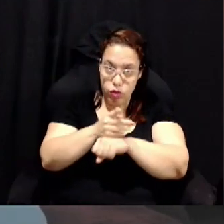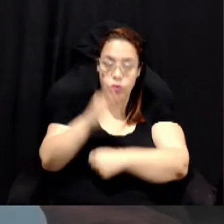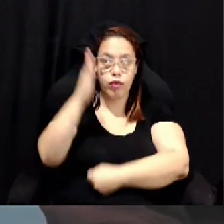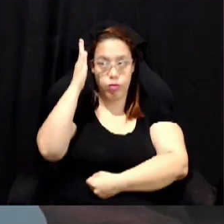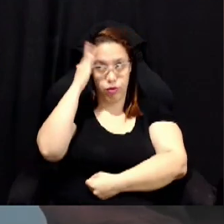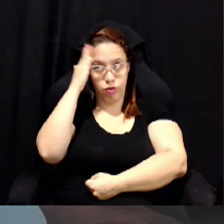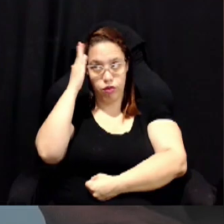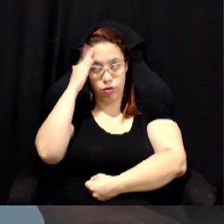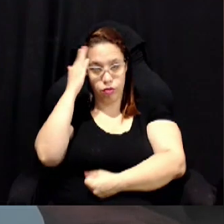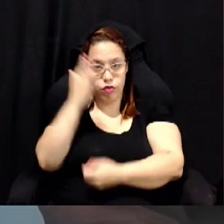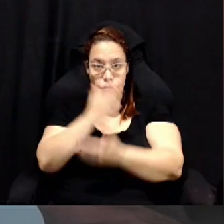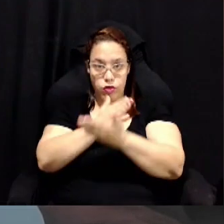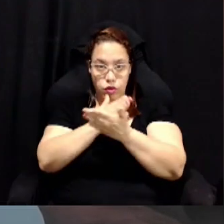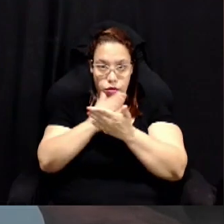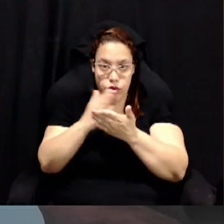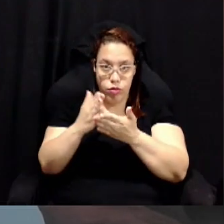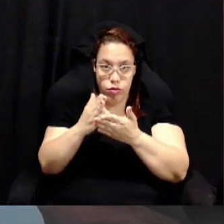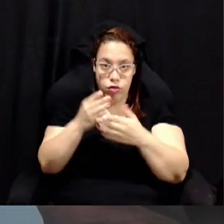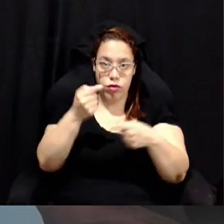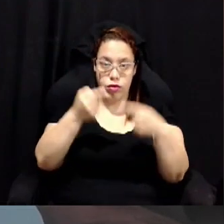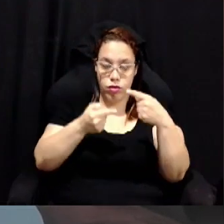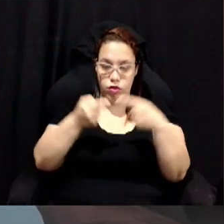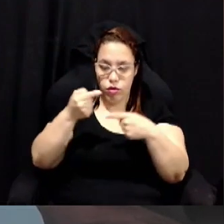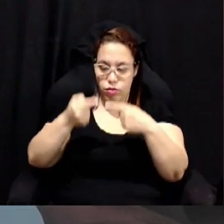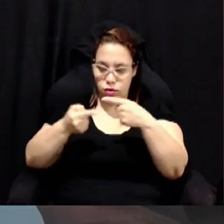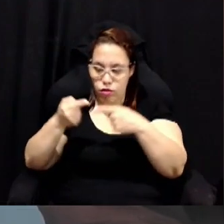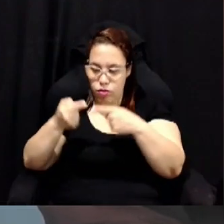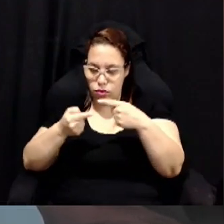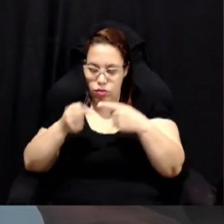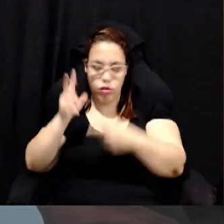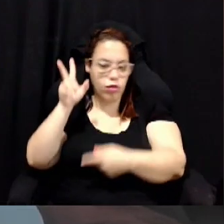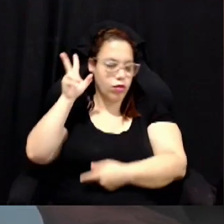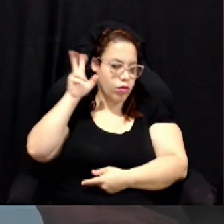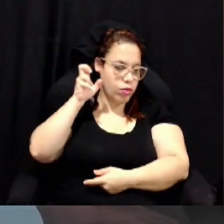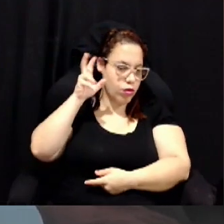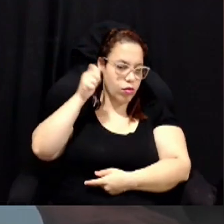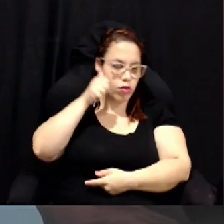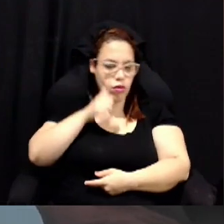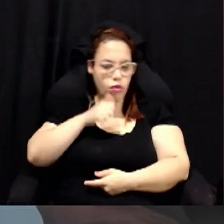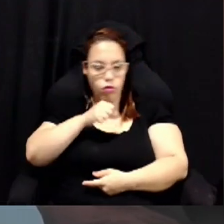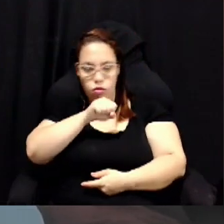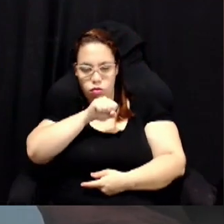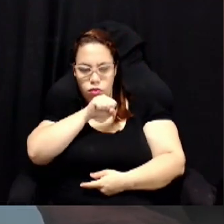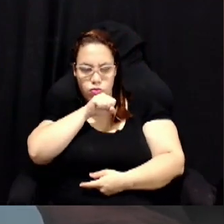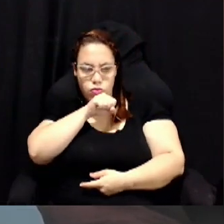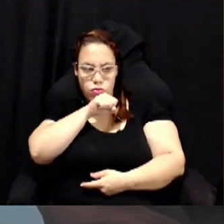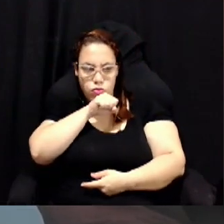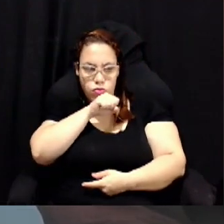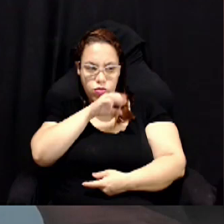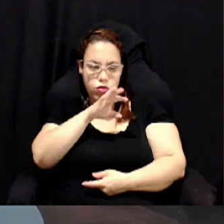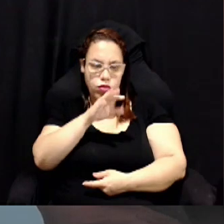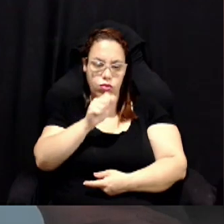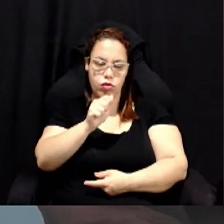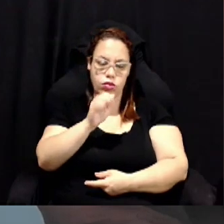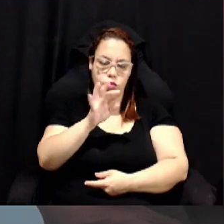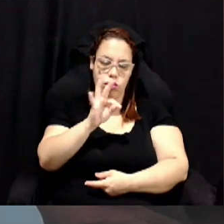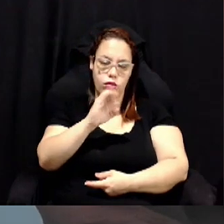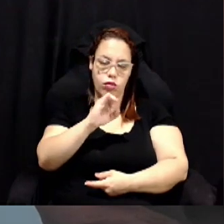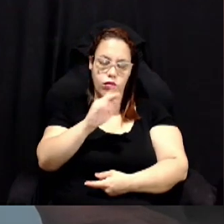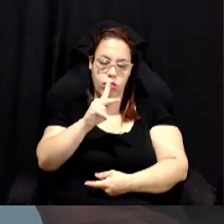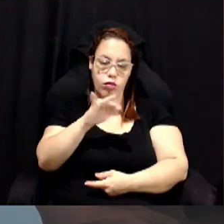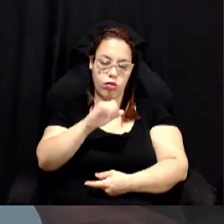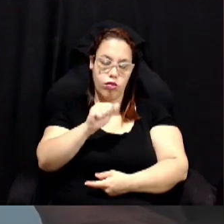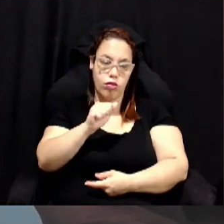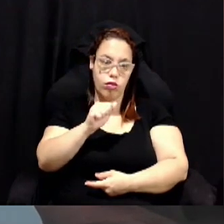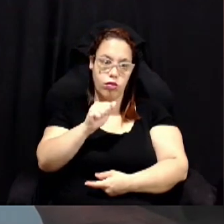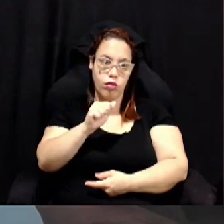a entrar nesse debate, escutar muitas mães e a gente viu, Guilherme, que as pessoas falavam